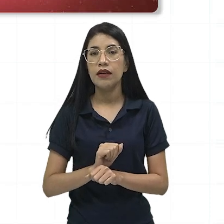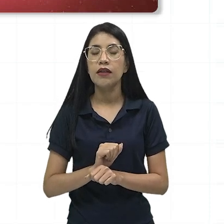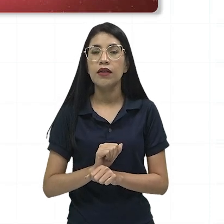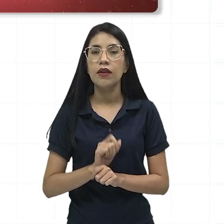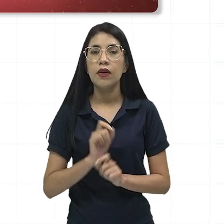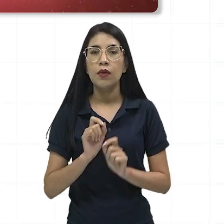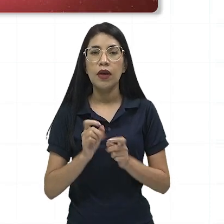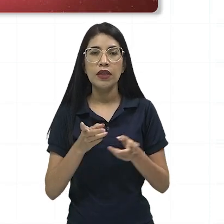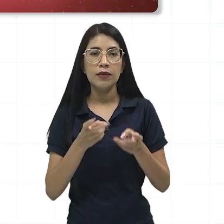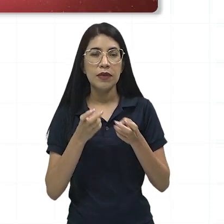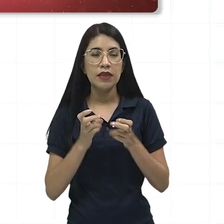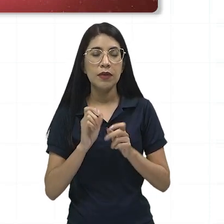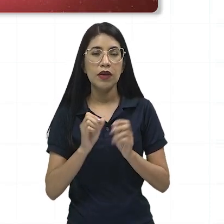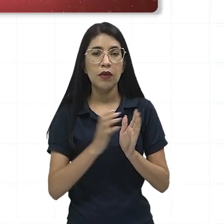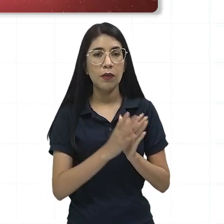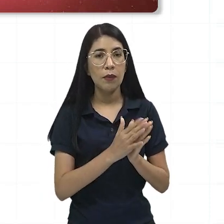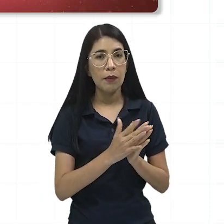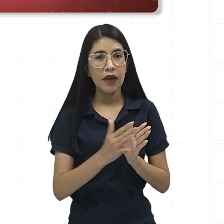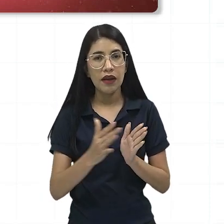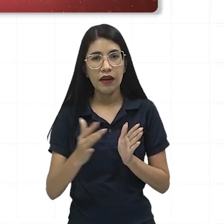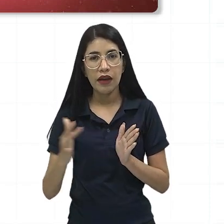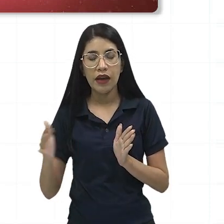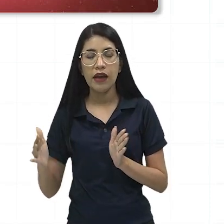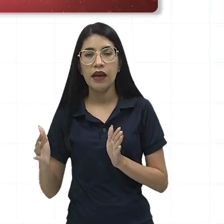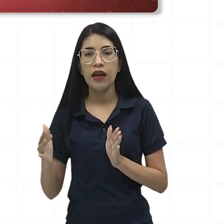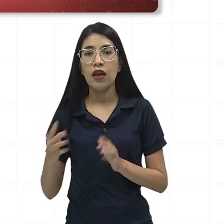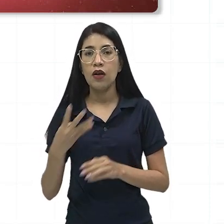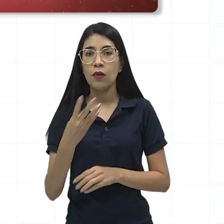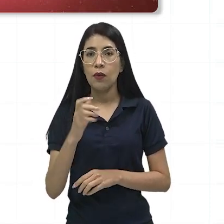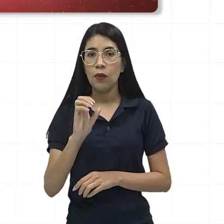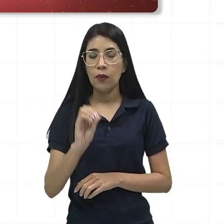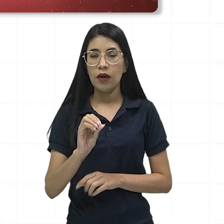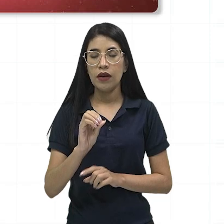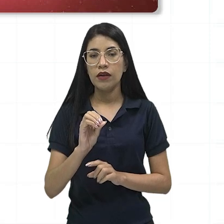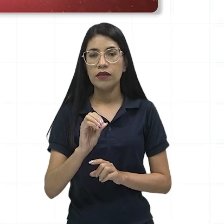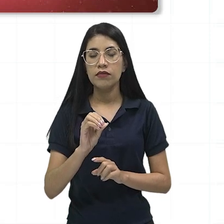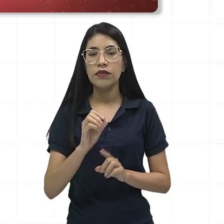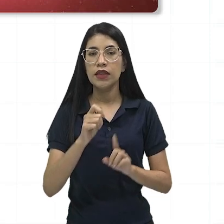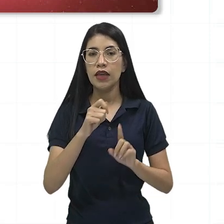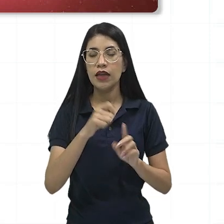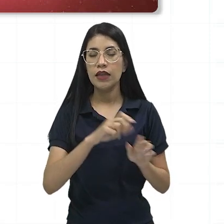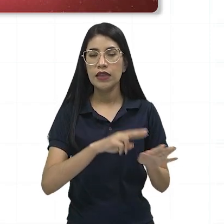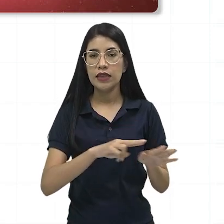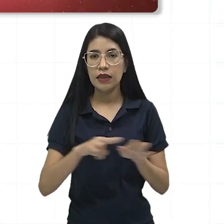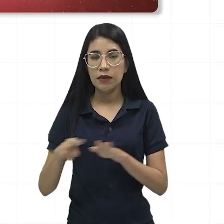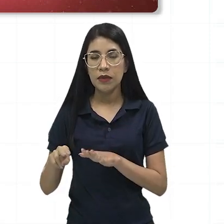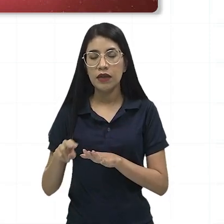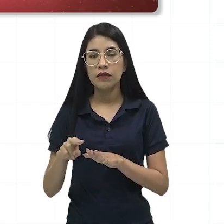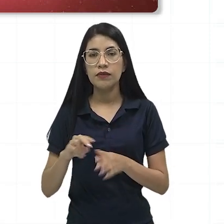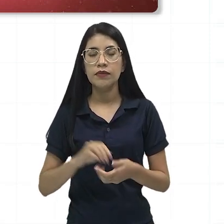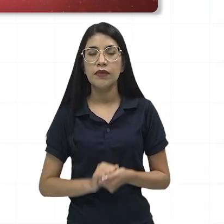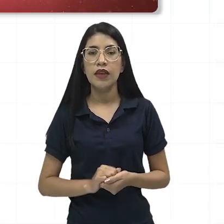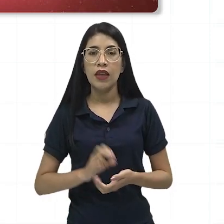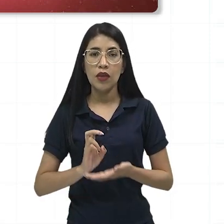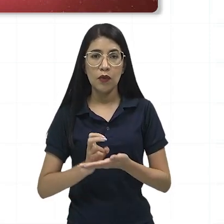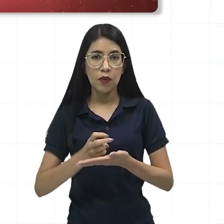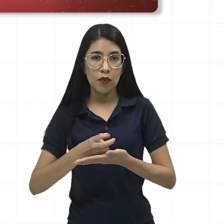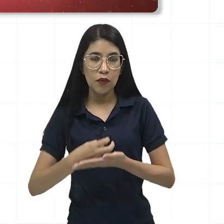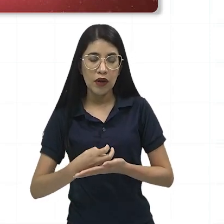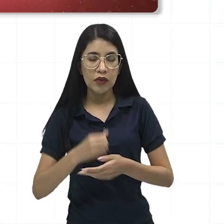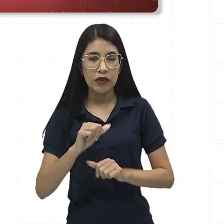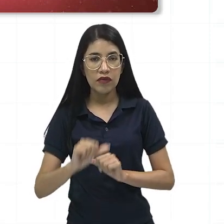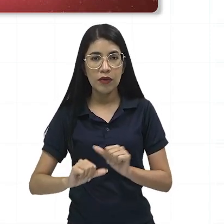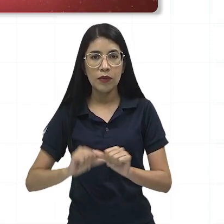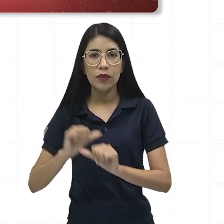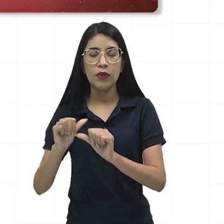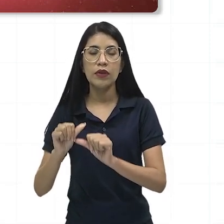e observar esse processo durante as 40 semanas. O embrião se transforma em um feto até o